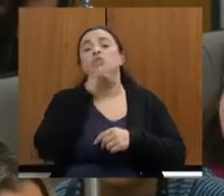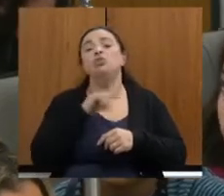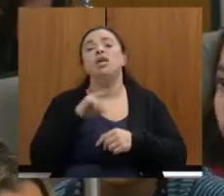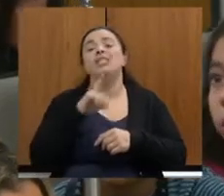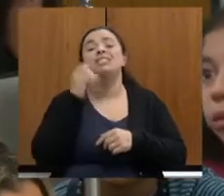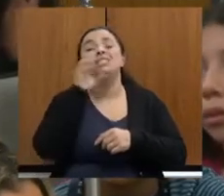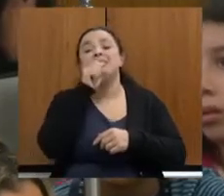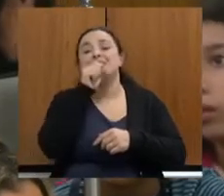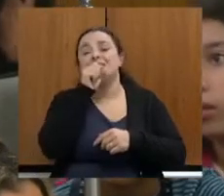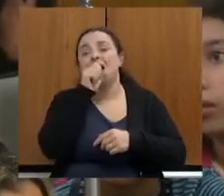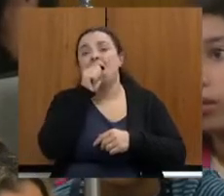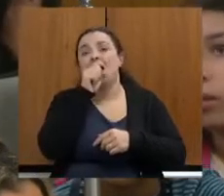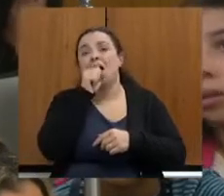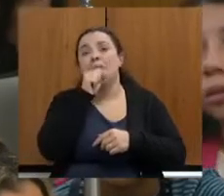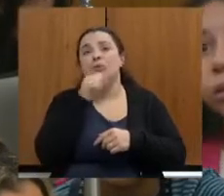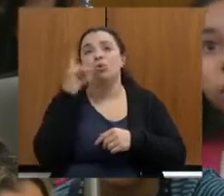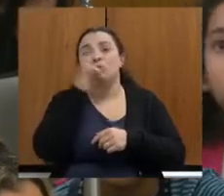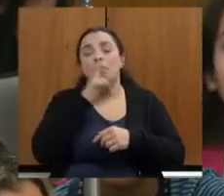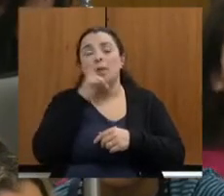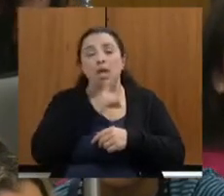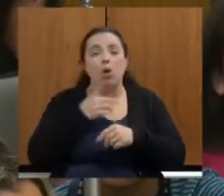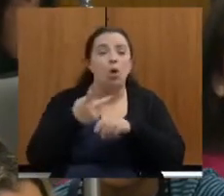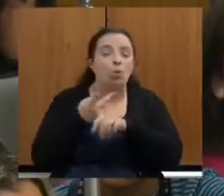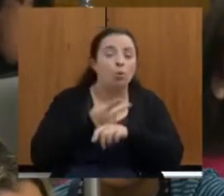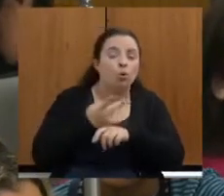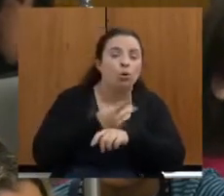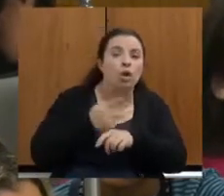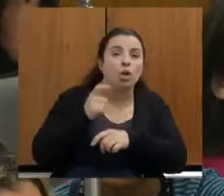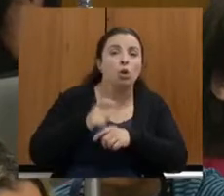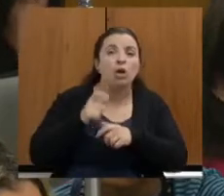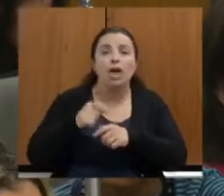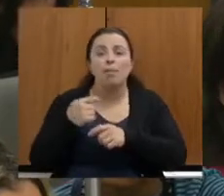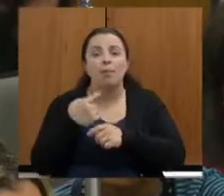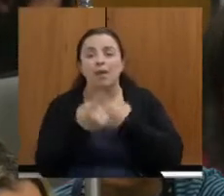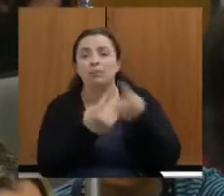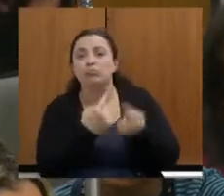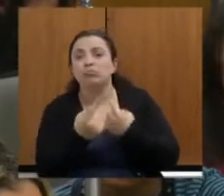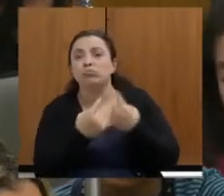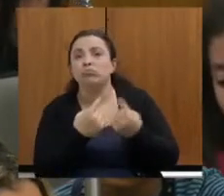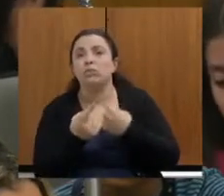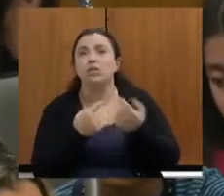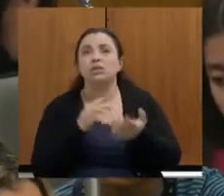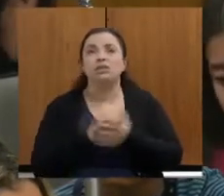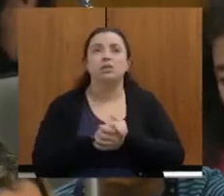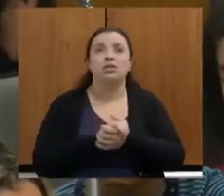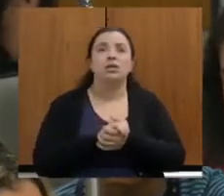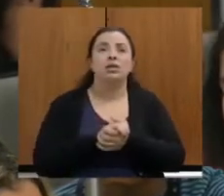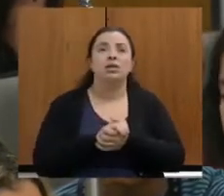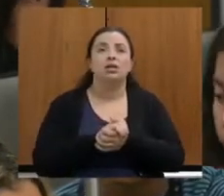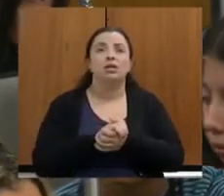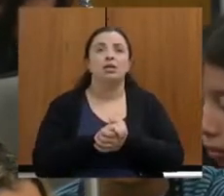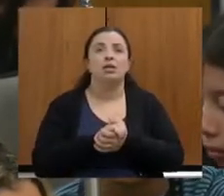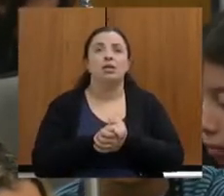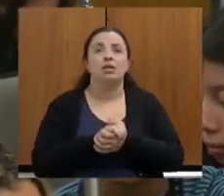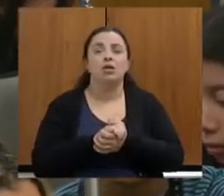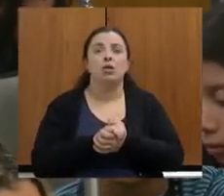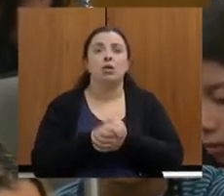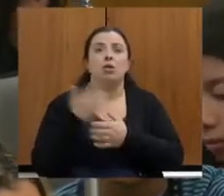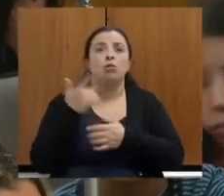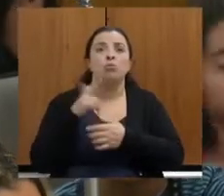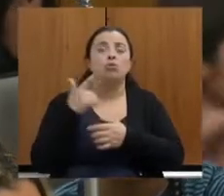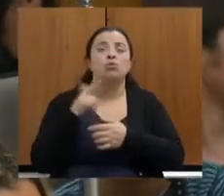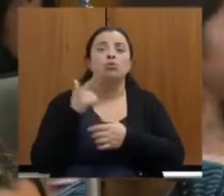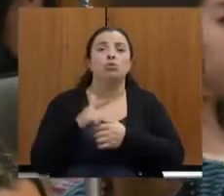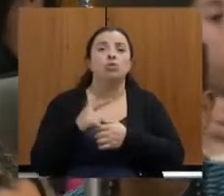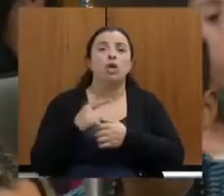no domingo eu tava lá de bote caçando um lugar para passar para baixo para cima quando eu ia almoçar eu tinha um lugar ventilador para sua Providência também comer e telefone